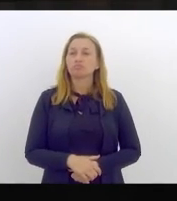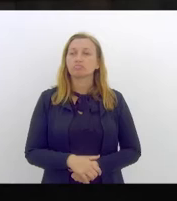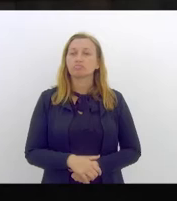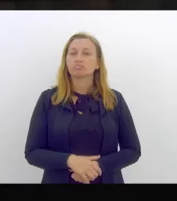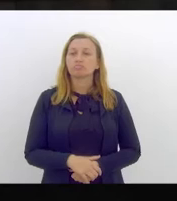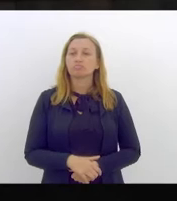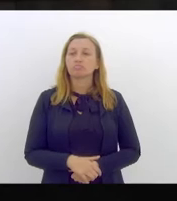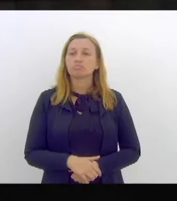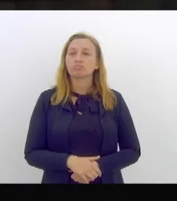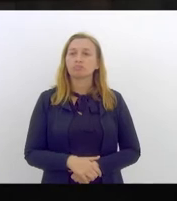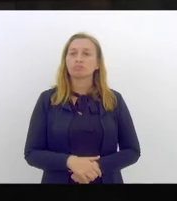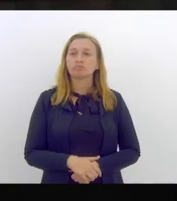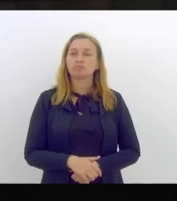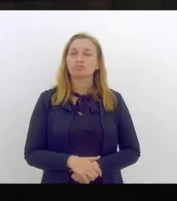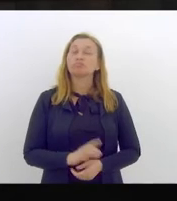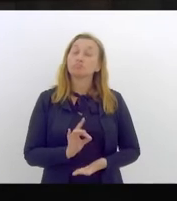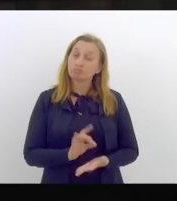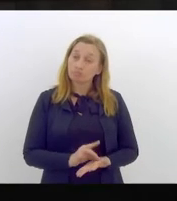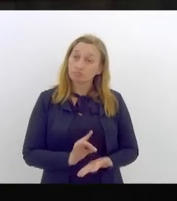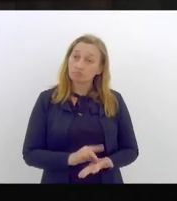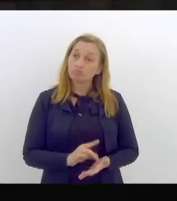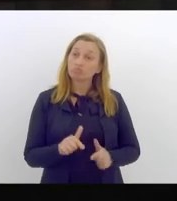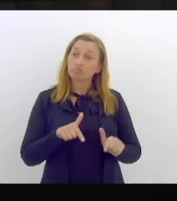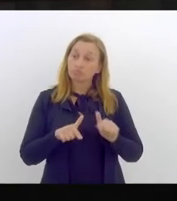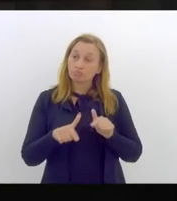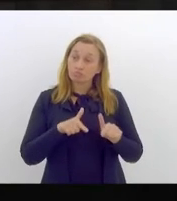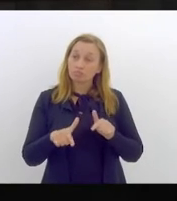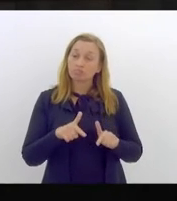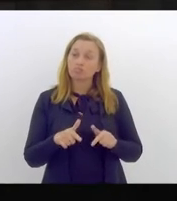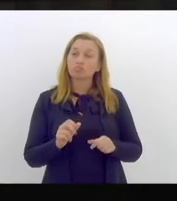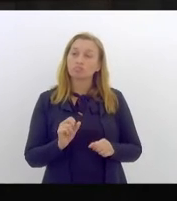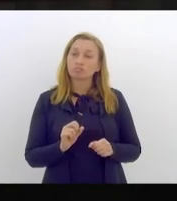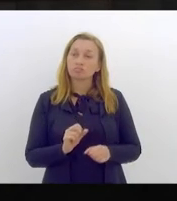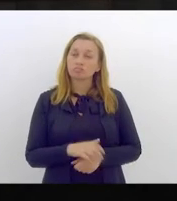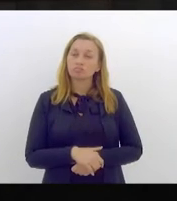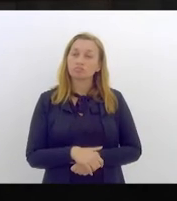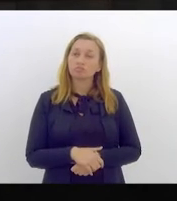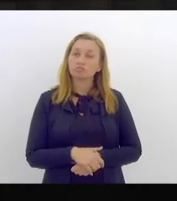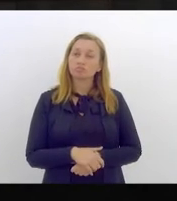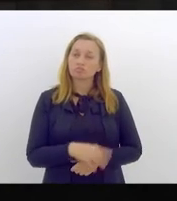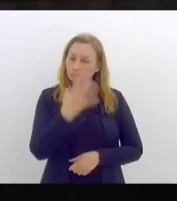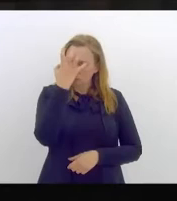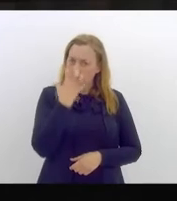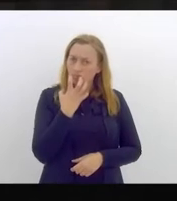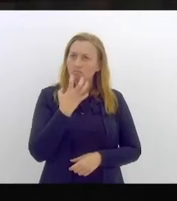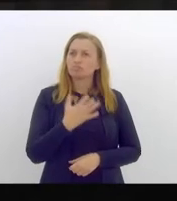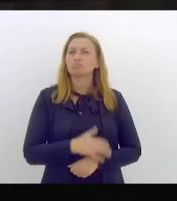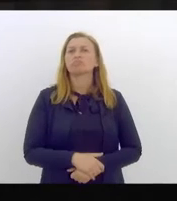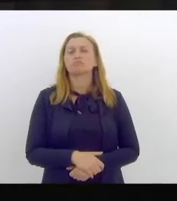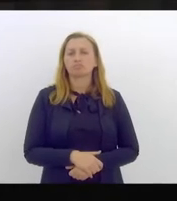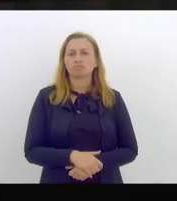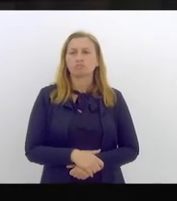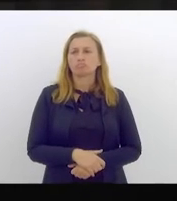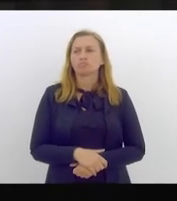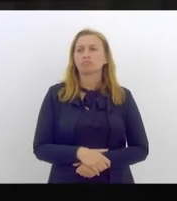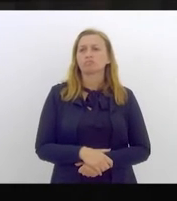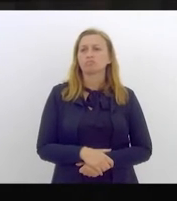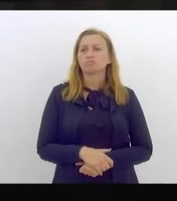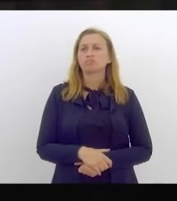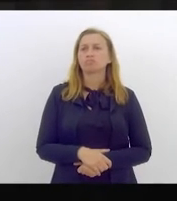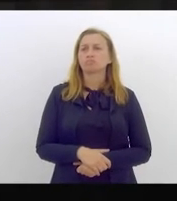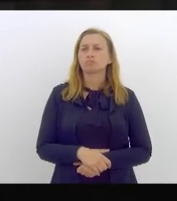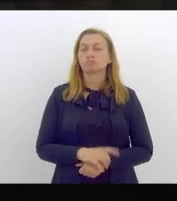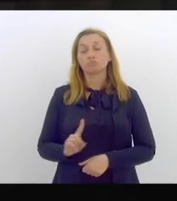numa demonstração de que realmente esse trabalho foi feito com seriedade. E